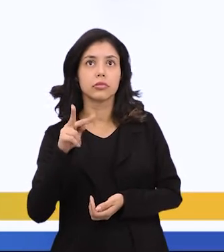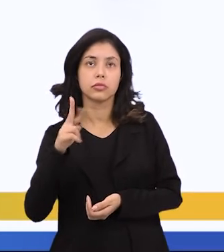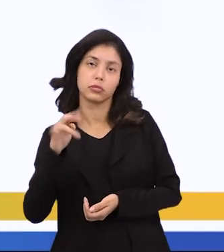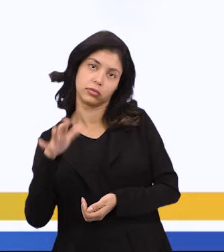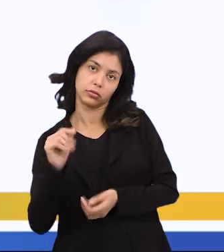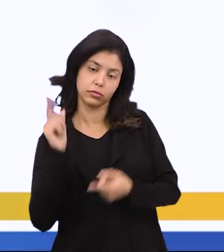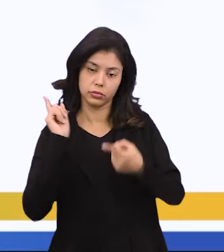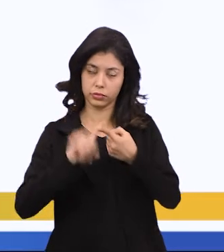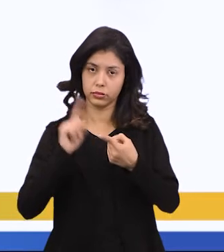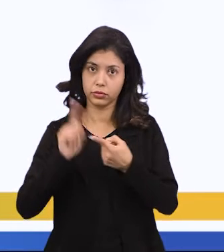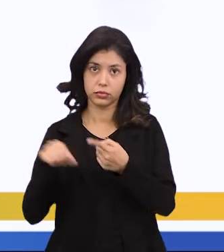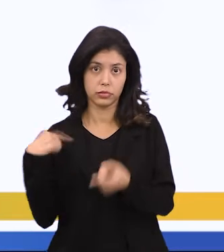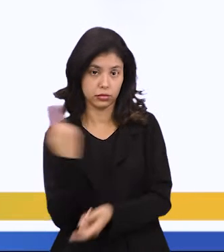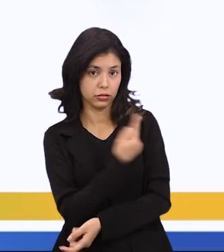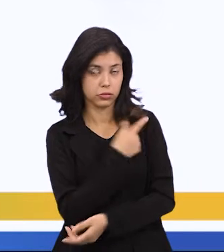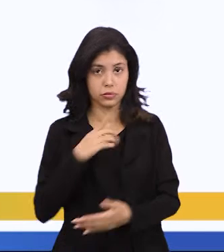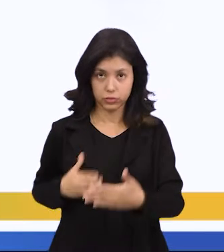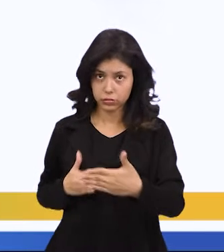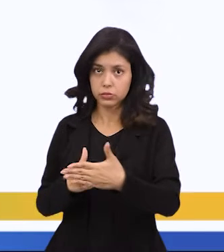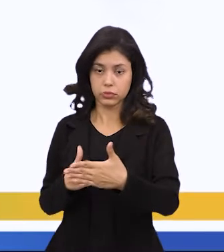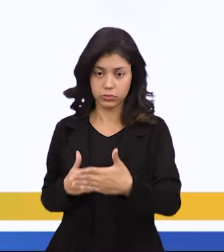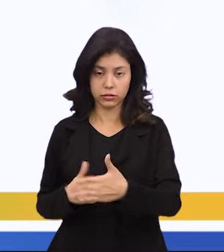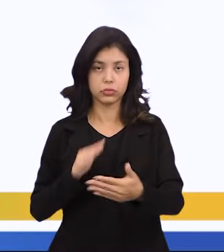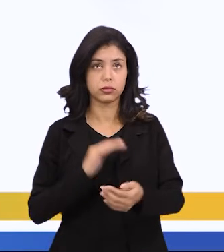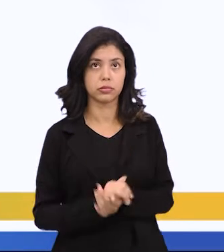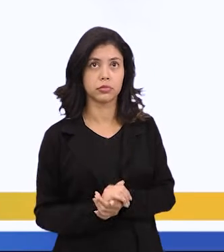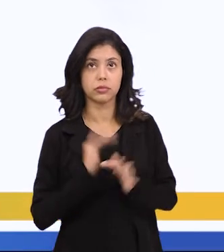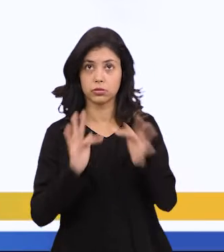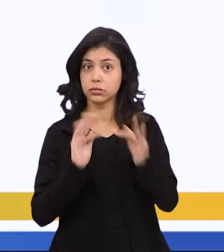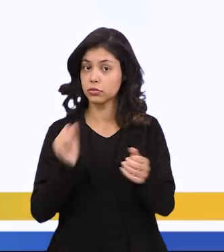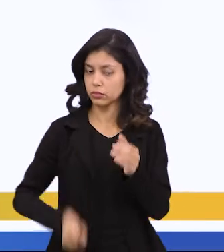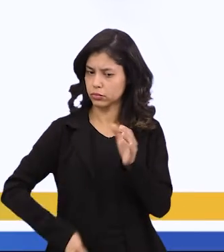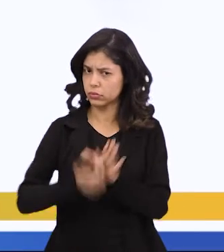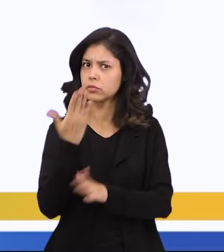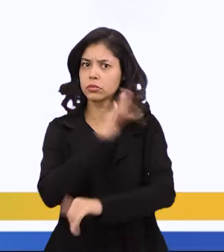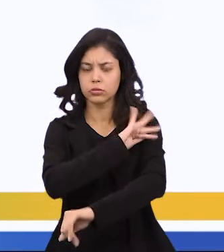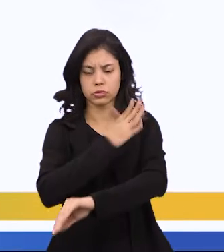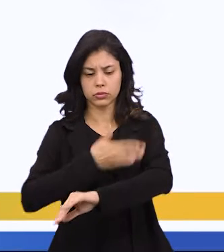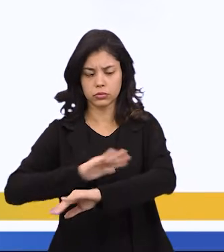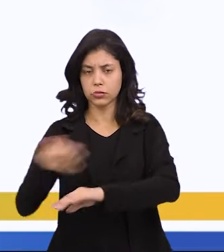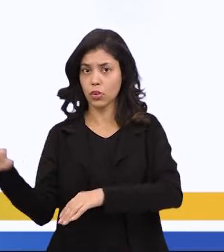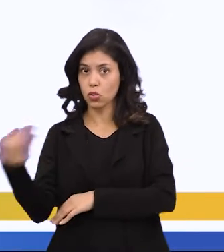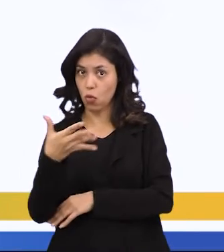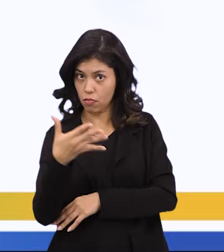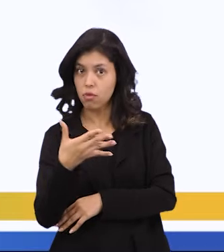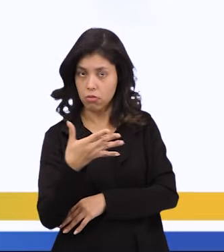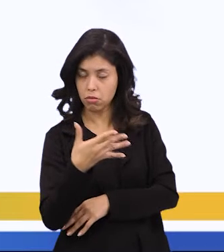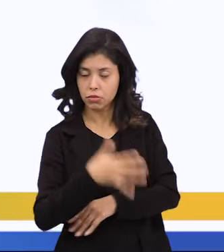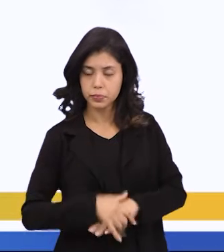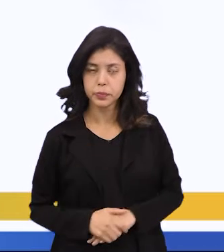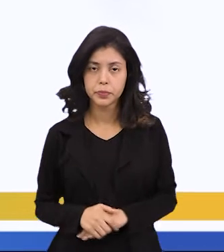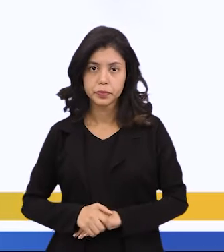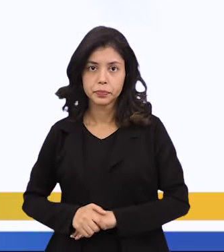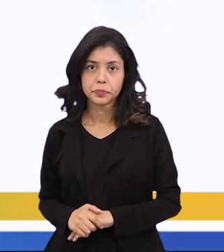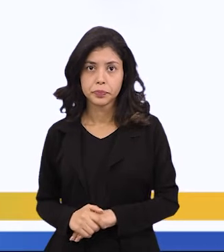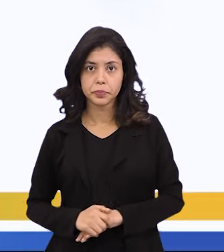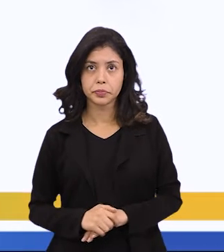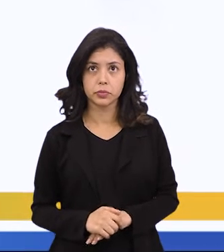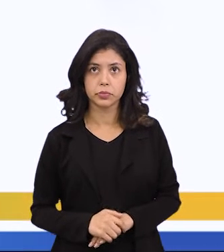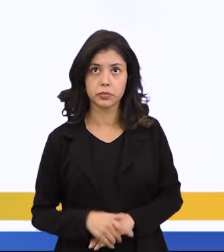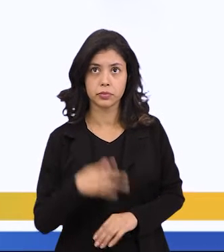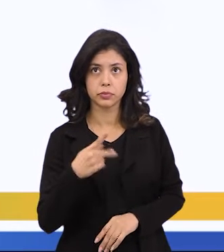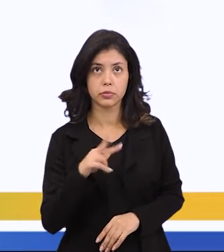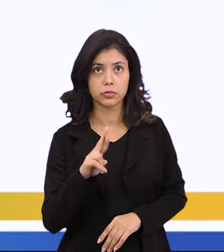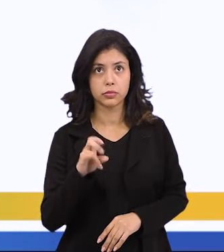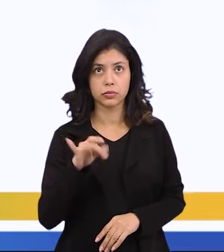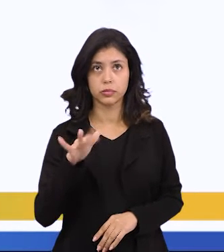a primeira, onde nós tivemos uma barreira física que gerou duas novas espécies. E a